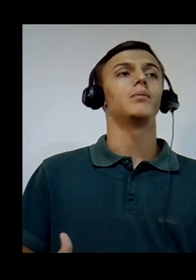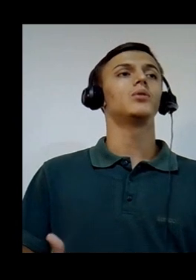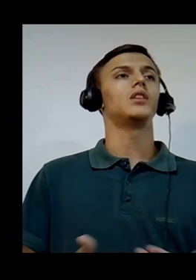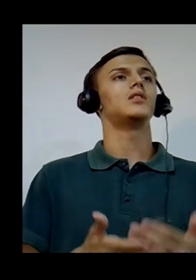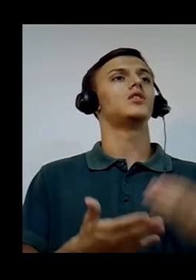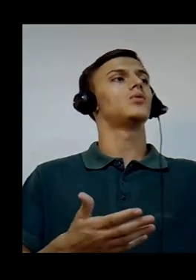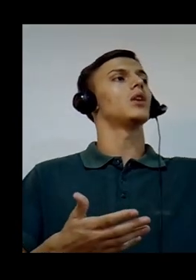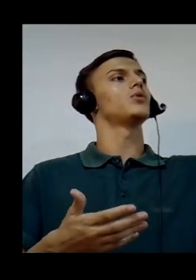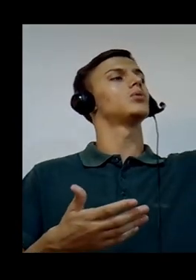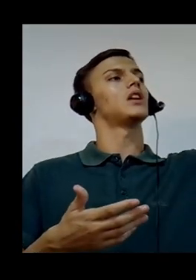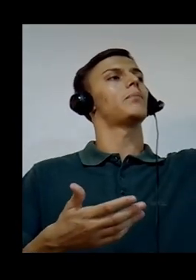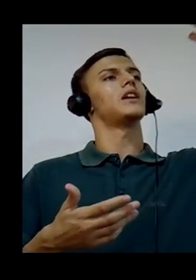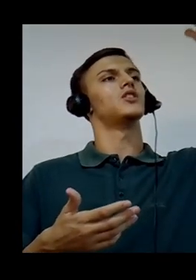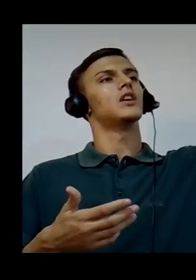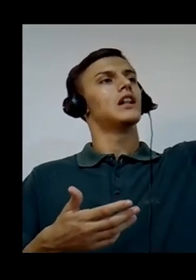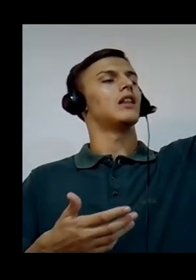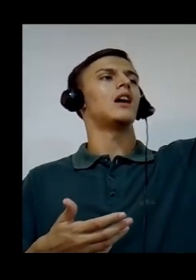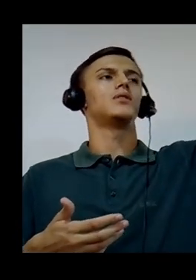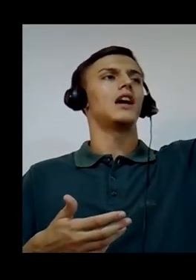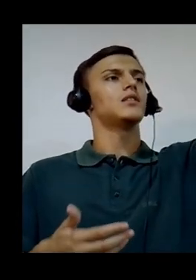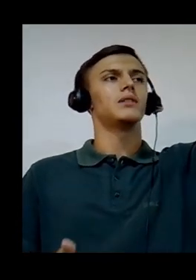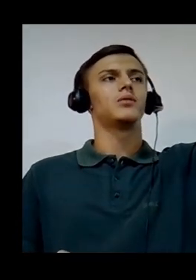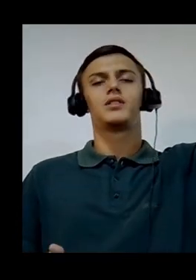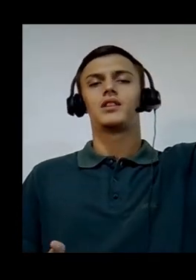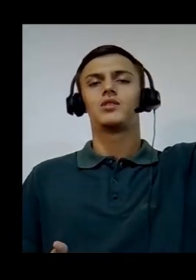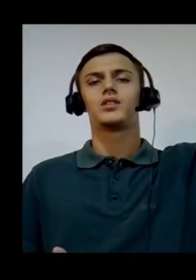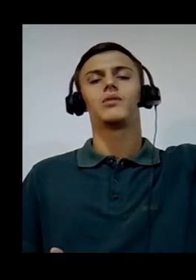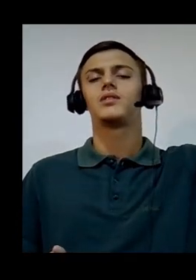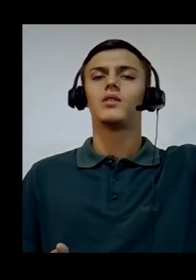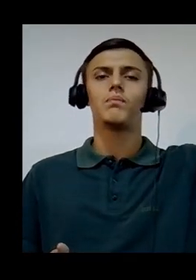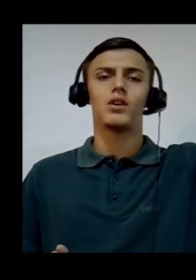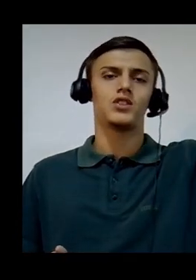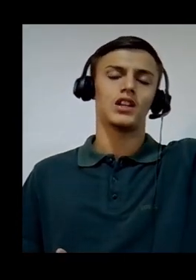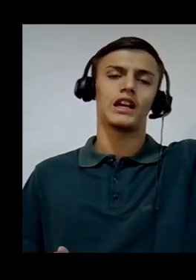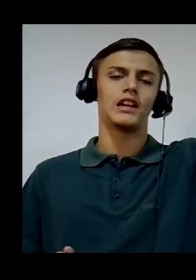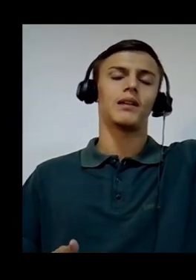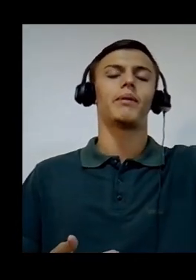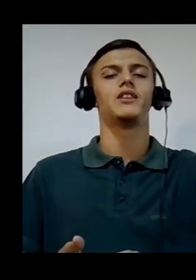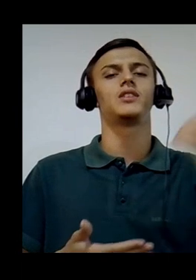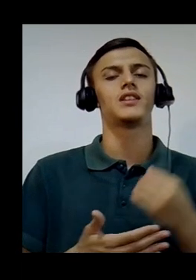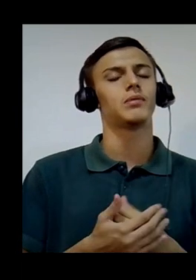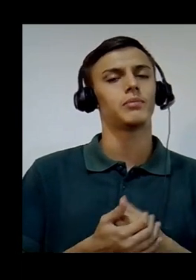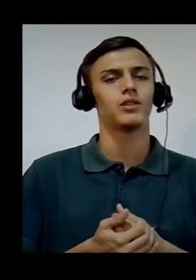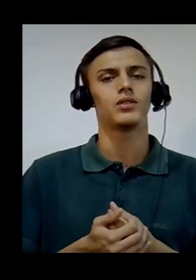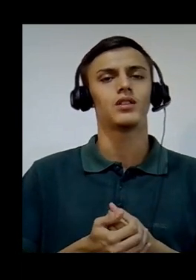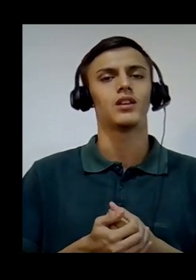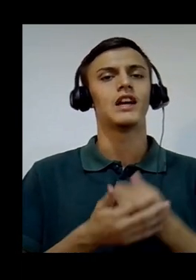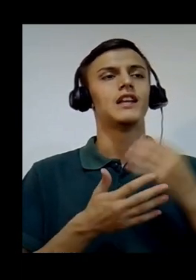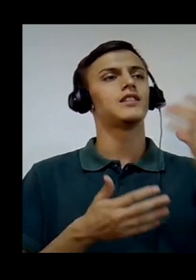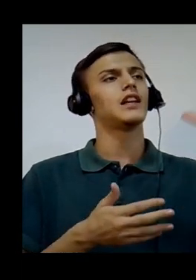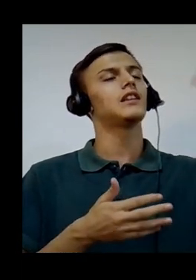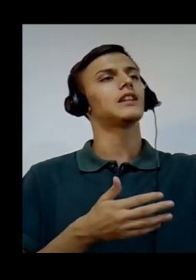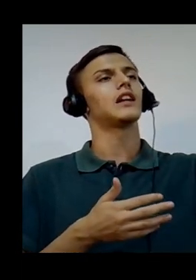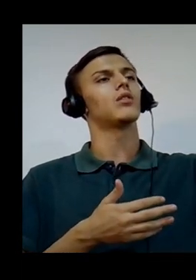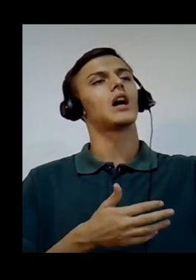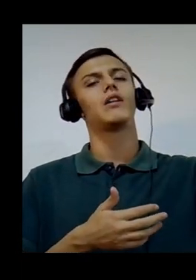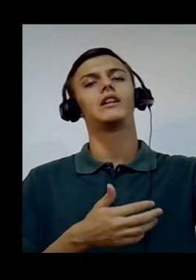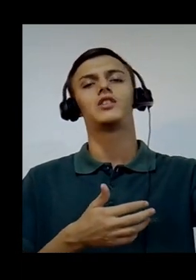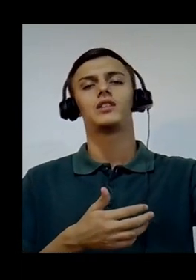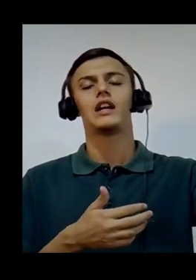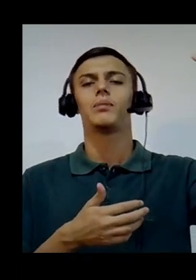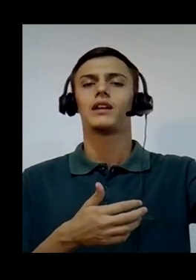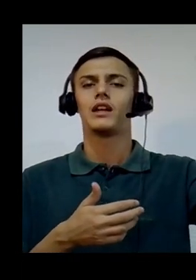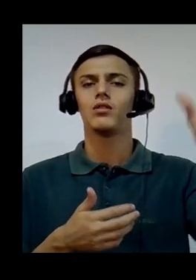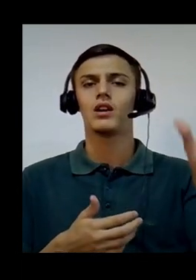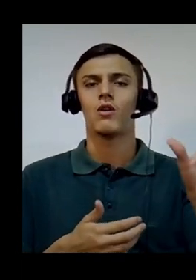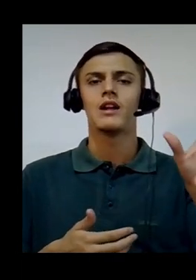atividade. Lembrando que, se tiver um extintor na parede, lá a uns 10 metros de distância de você, você não pode tirar aquele da parede e trazer para perto de você. Se ele está naquele local,